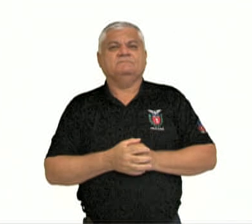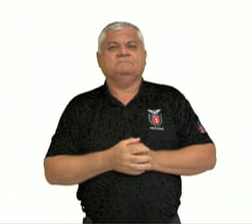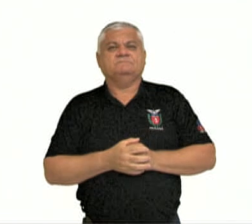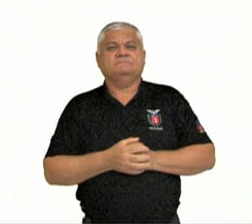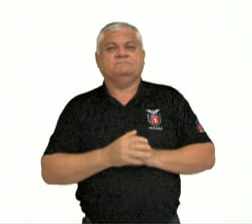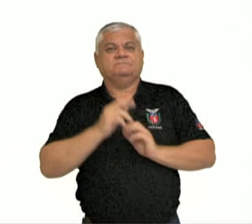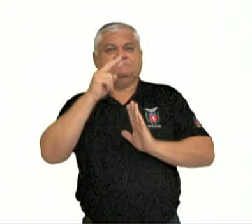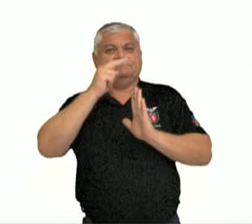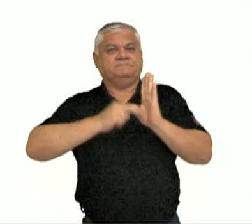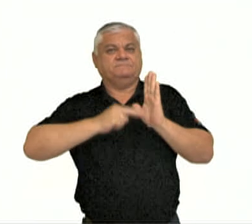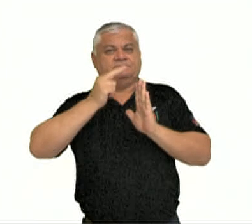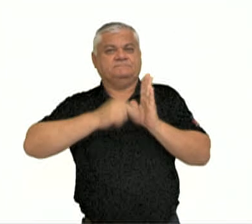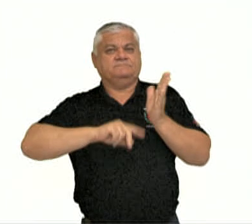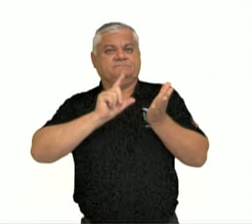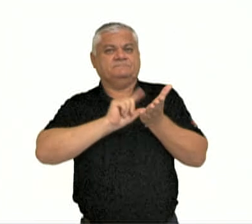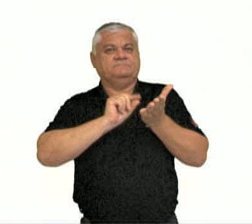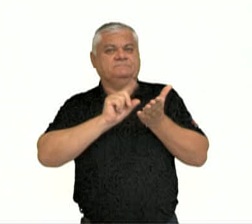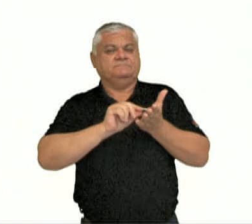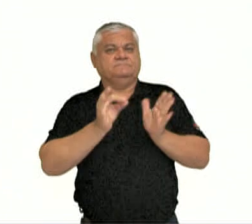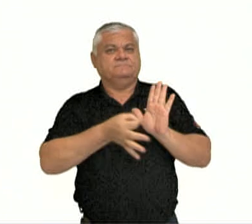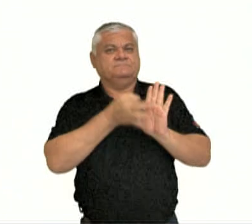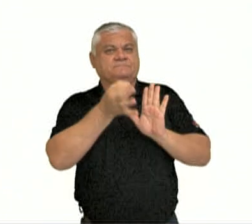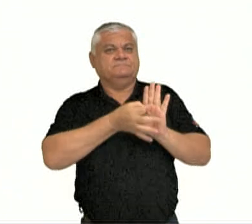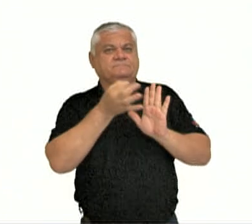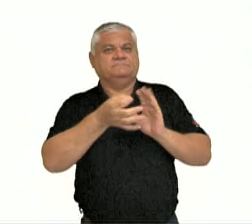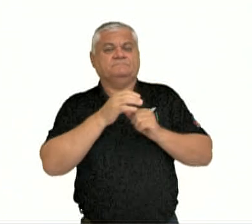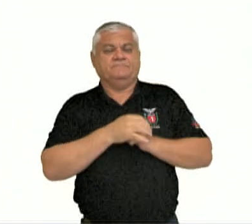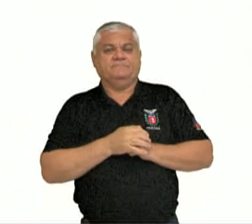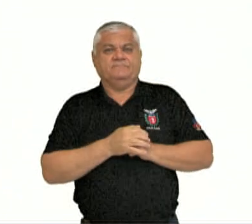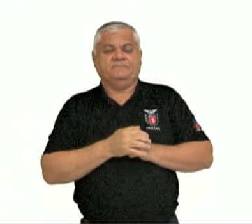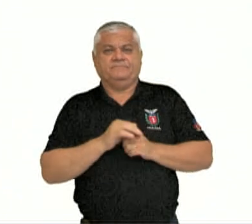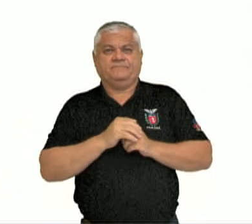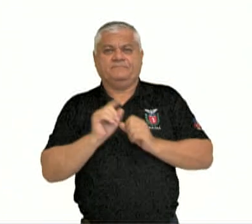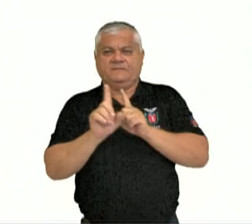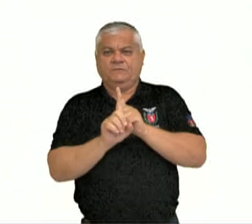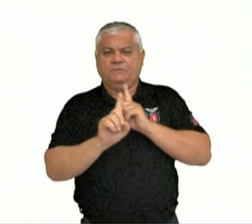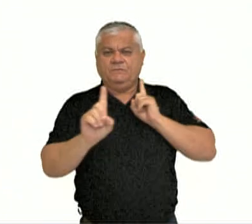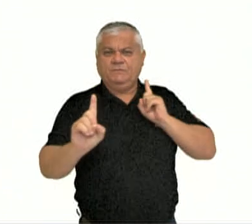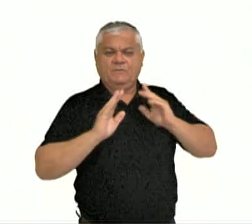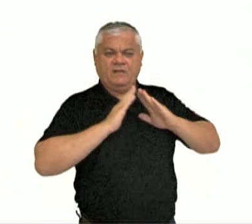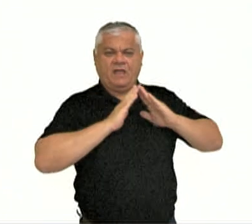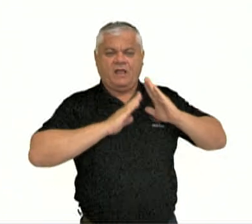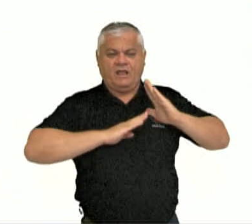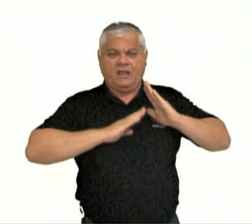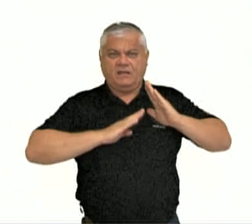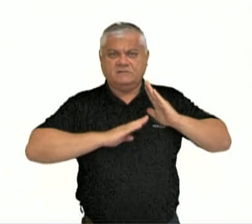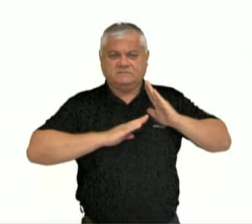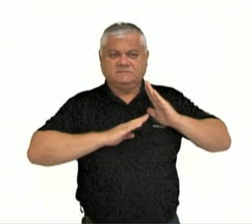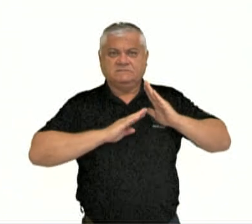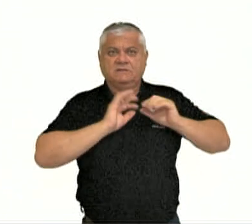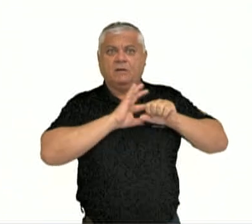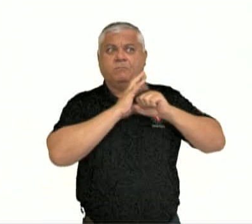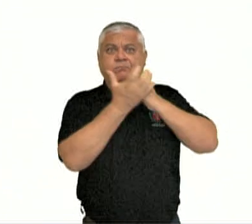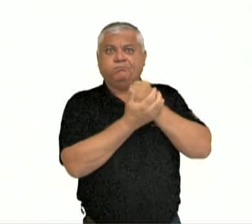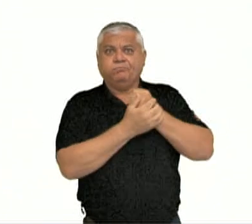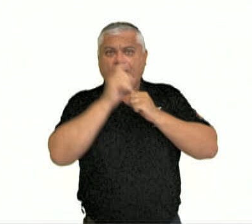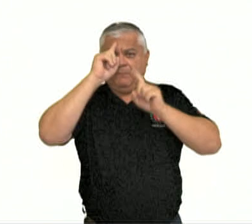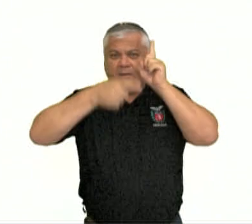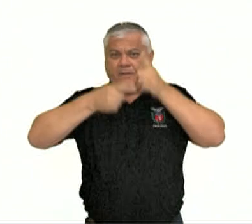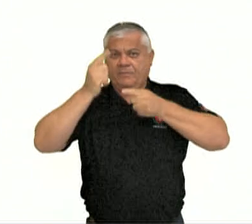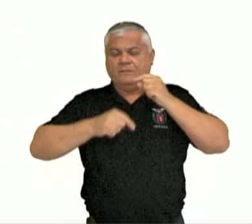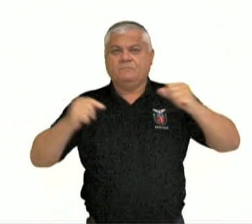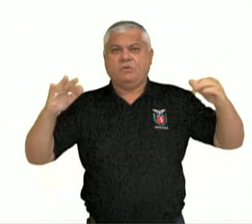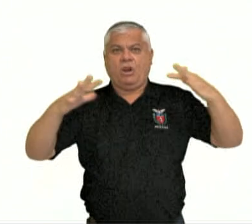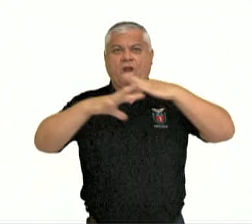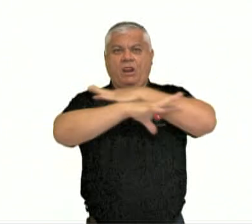à leitura do artigo de opinião. O isolamento social causado pela pandemia da Covid-19 deverá provocar